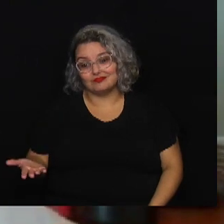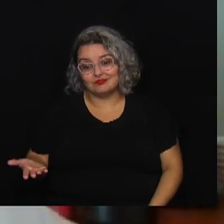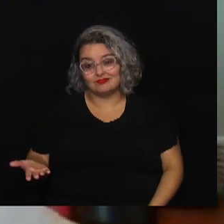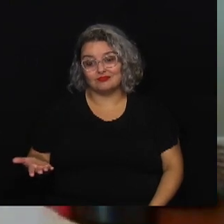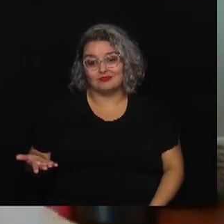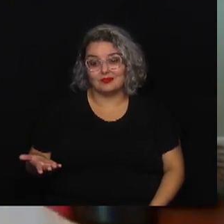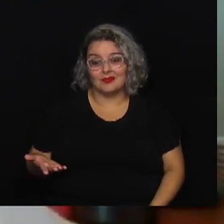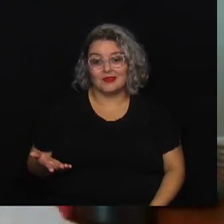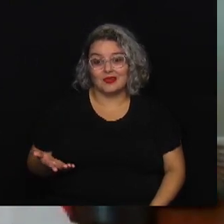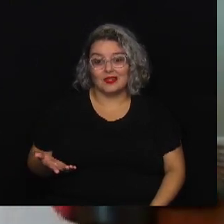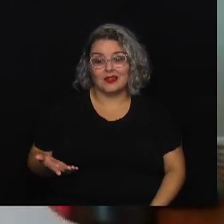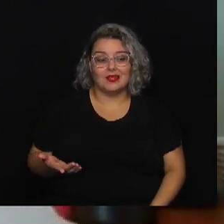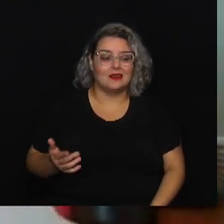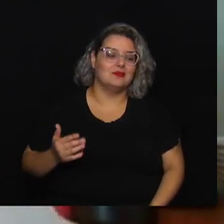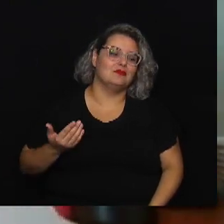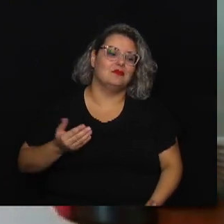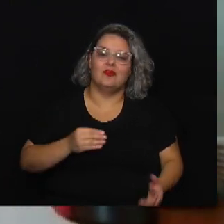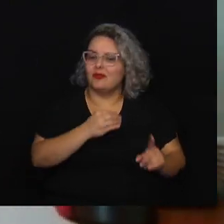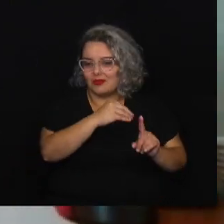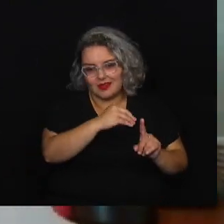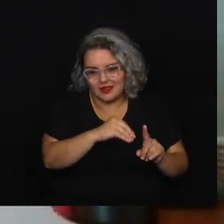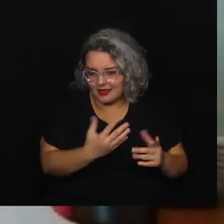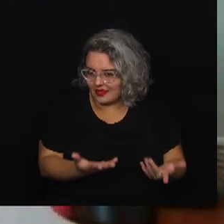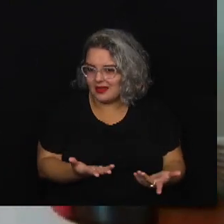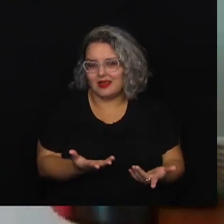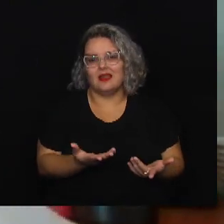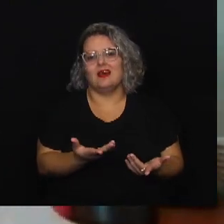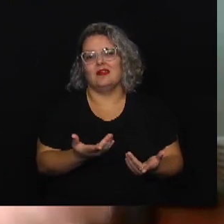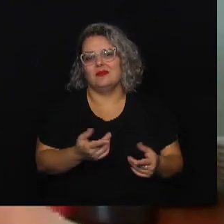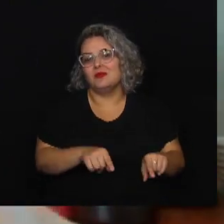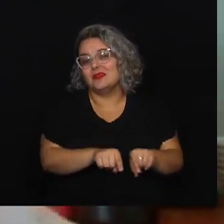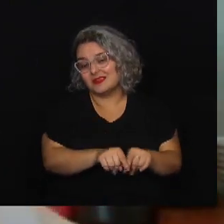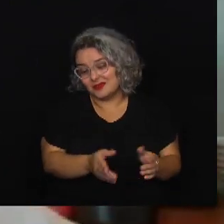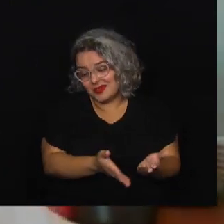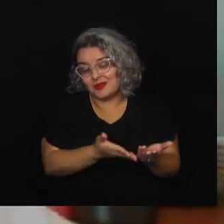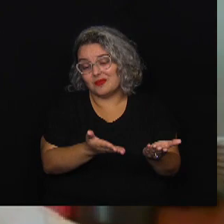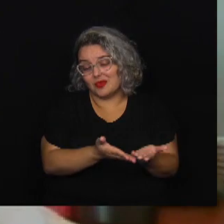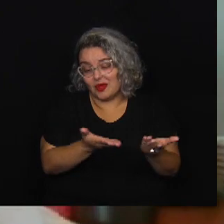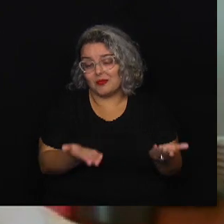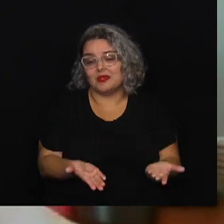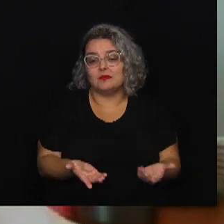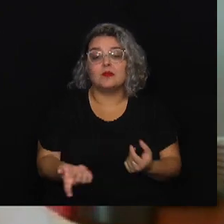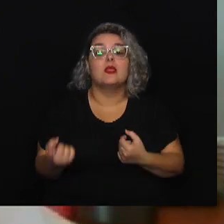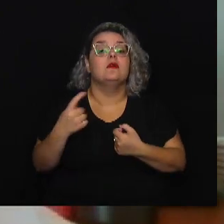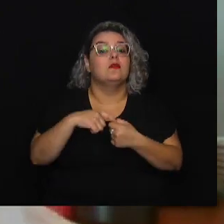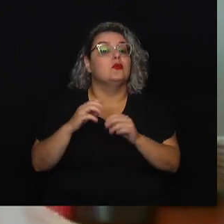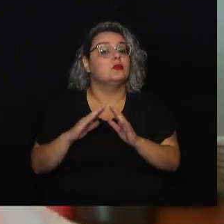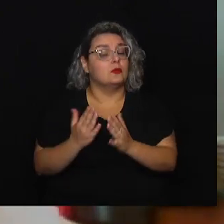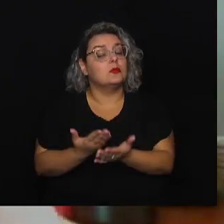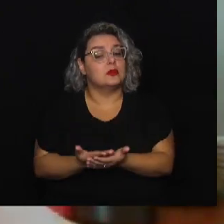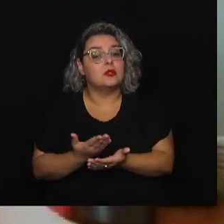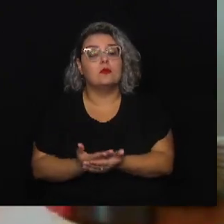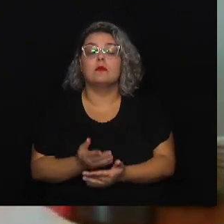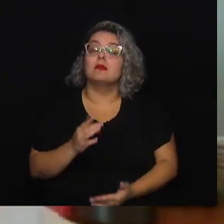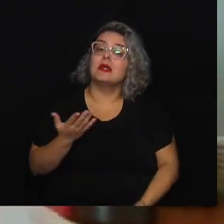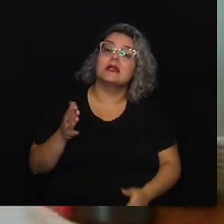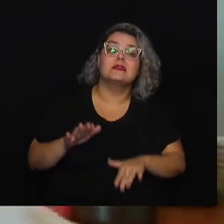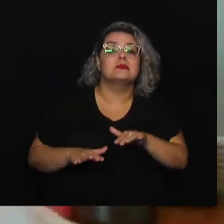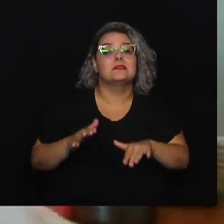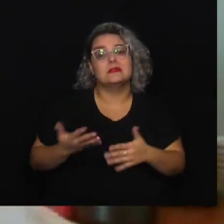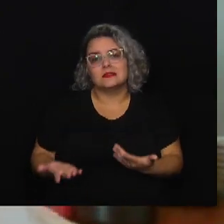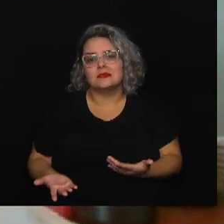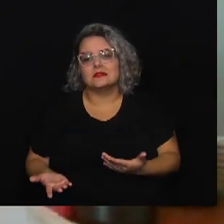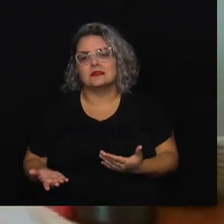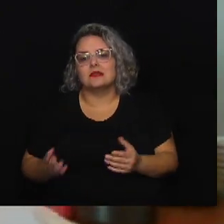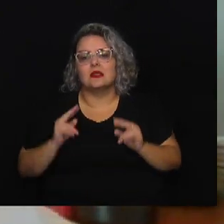desfavorecidas Sim. socialmente, financeiramente, né? Então, voltar para a escola muitas vezes é um pouco voltar para a